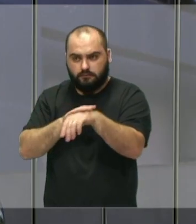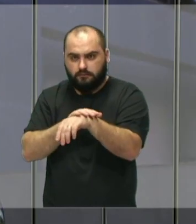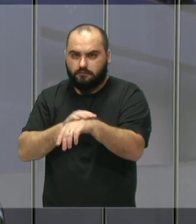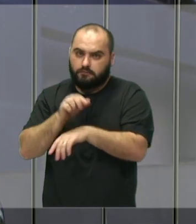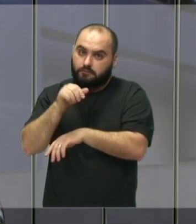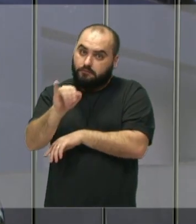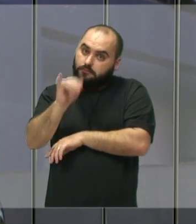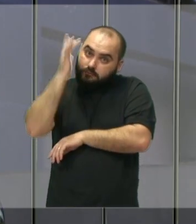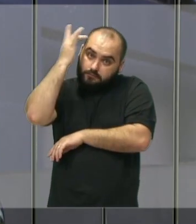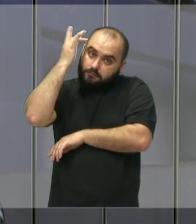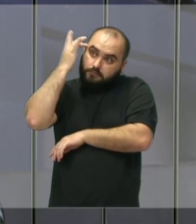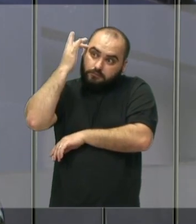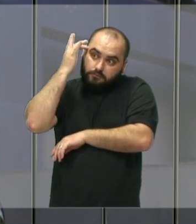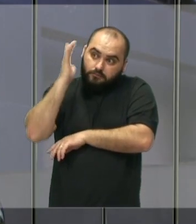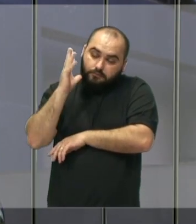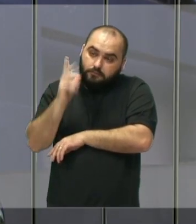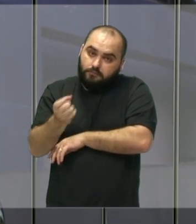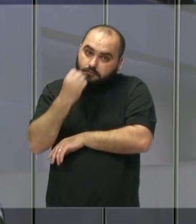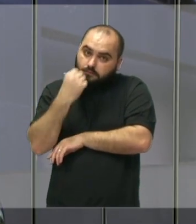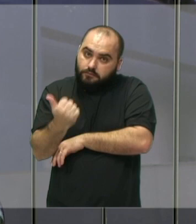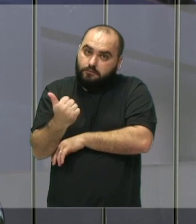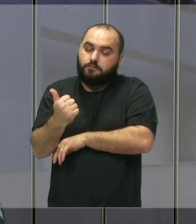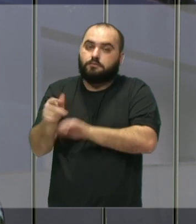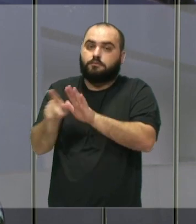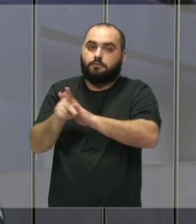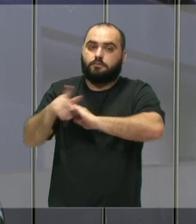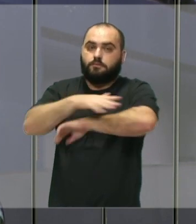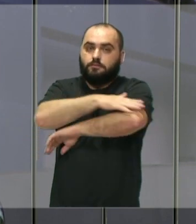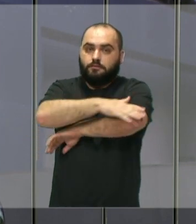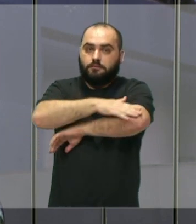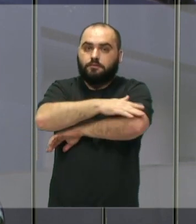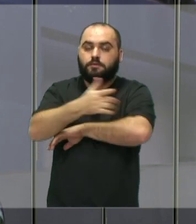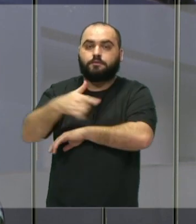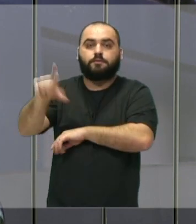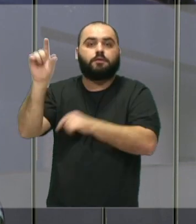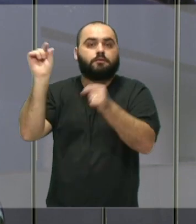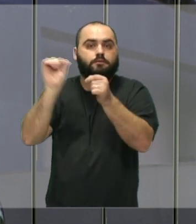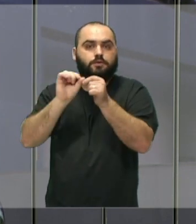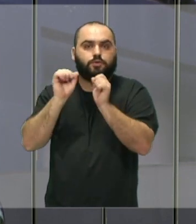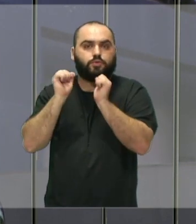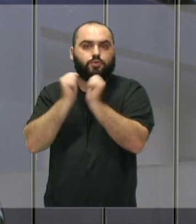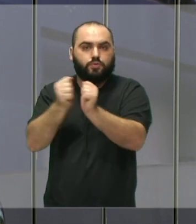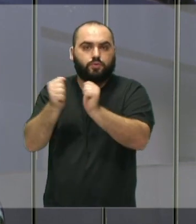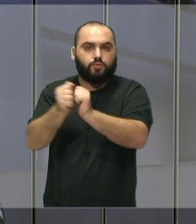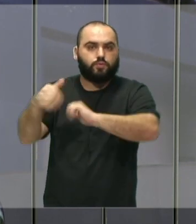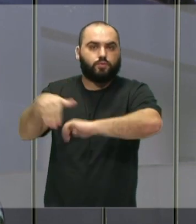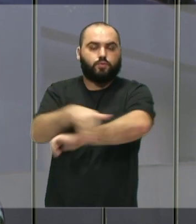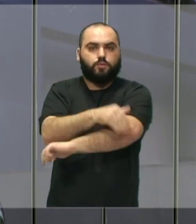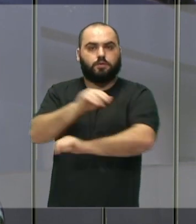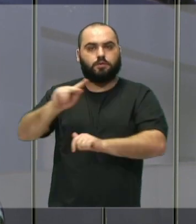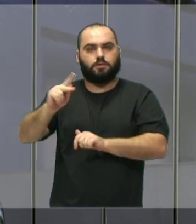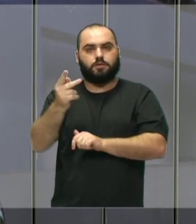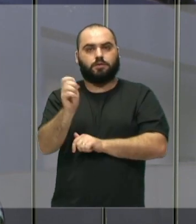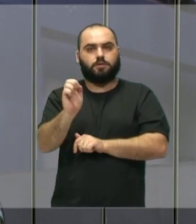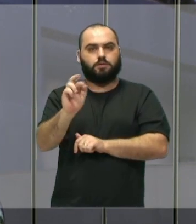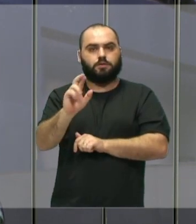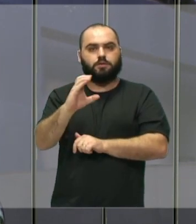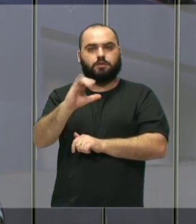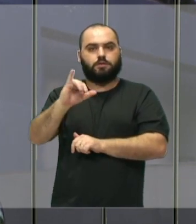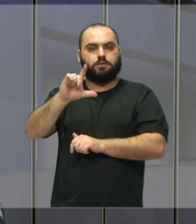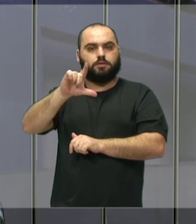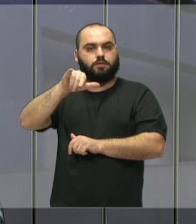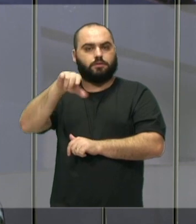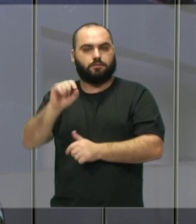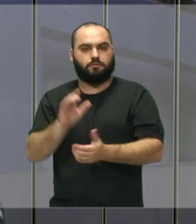correr bem, eu acredito que vai correr bem. A Praça dos Correios ela vai ser revitalizada junto com a Rua Ciro Luz. Um